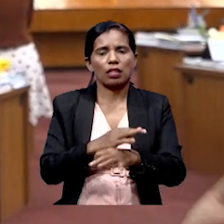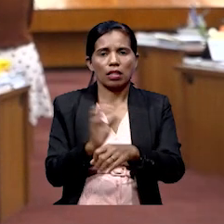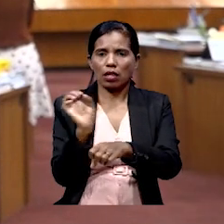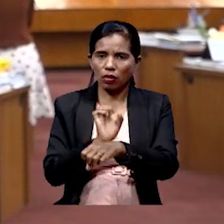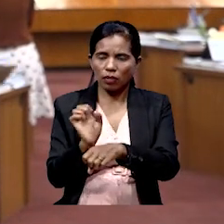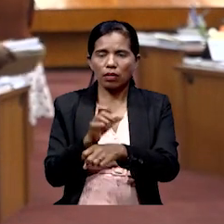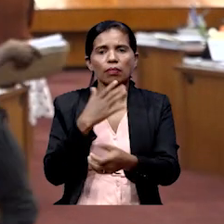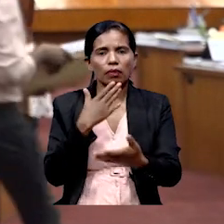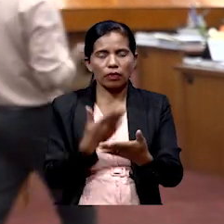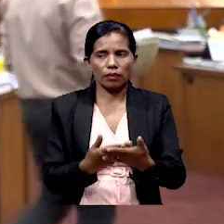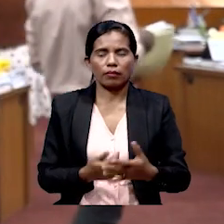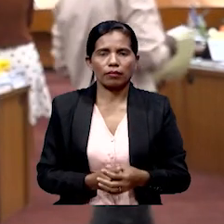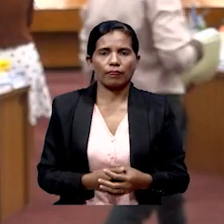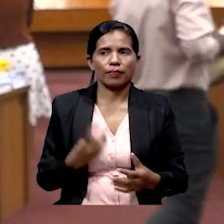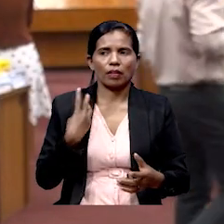porque ita pancara hoje